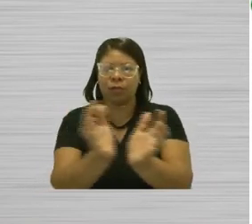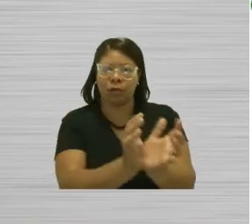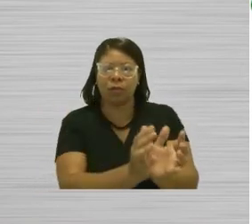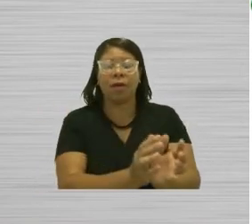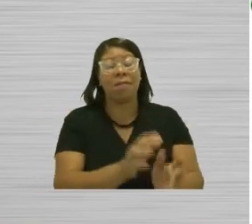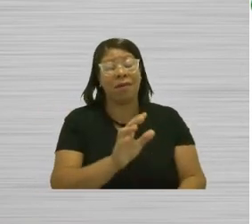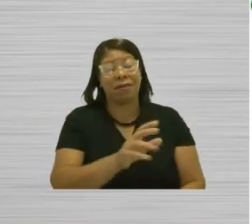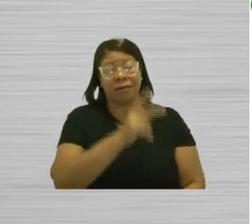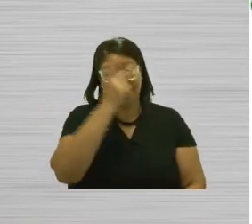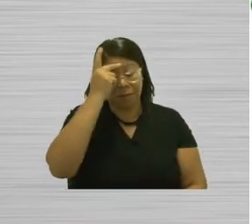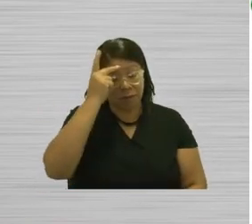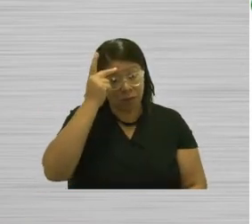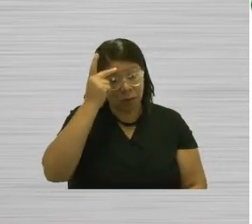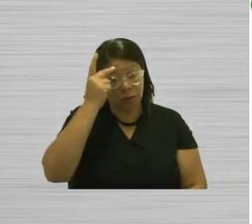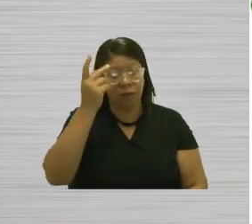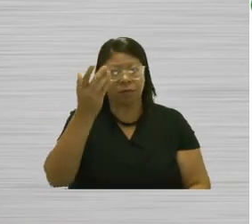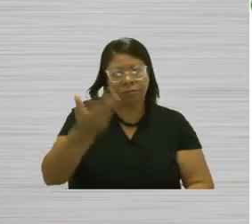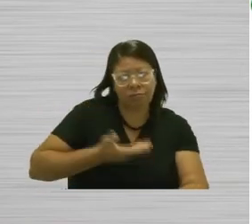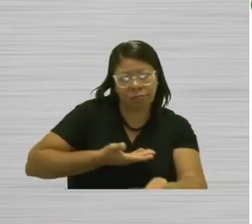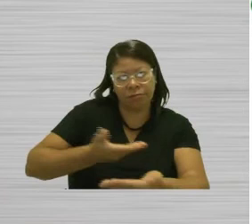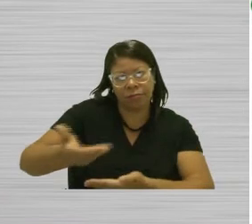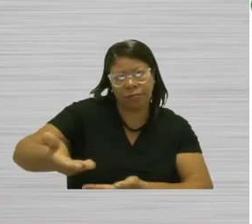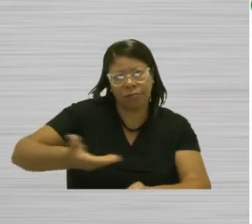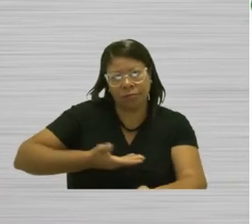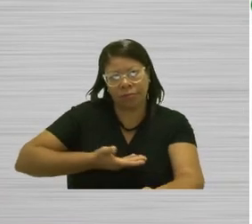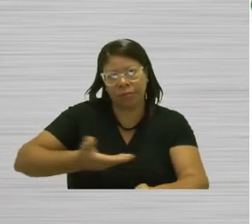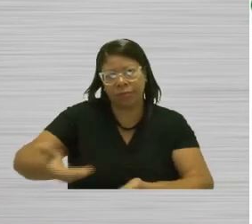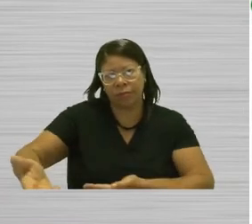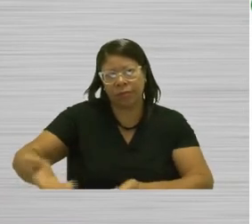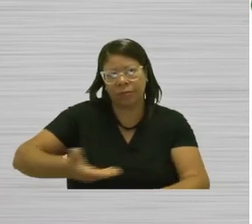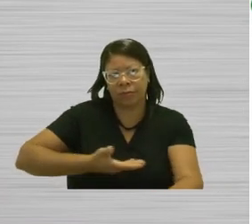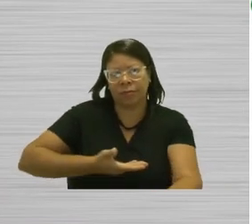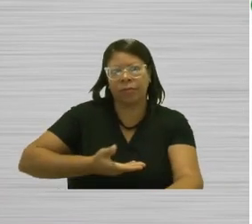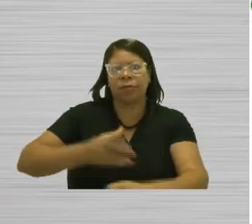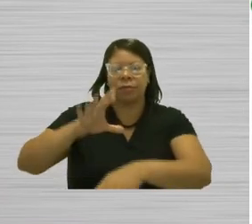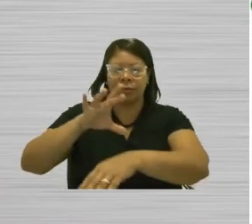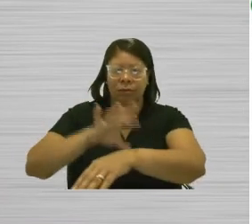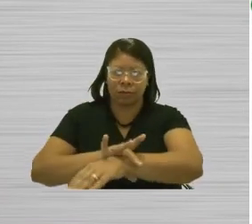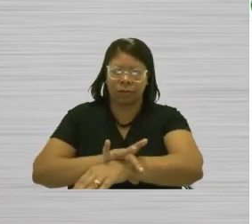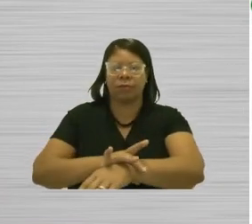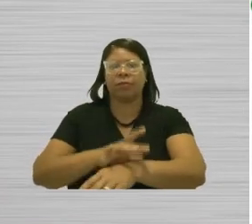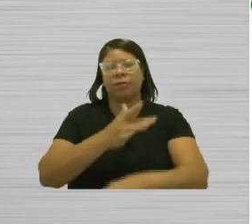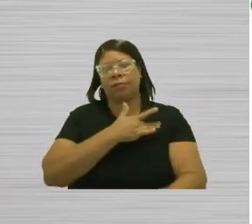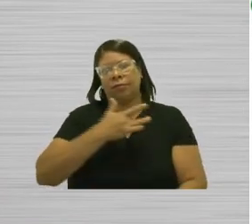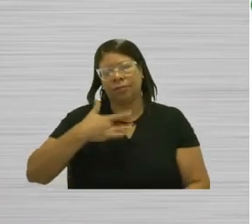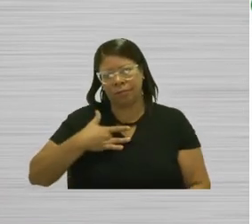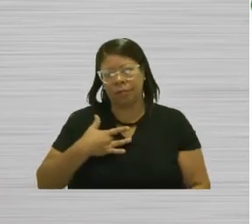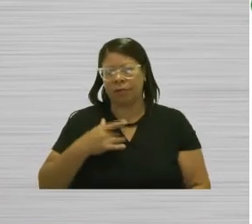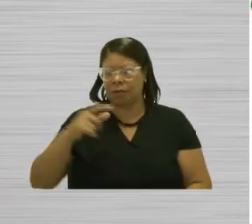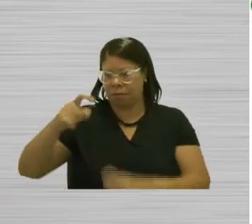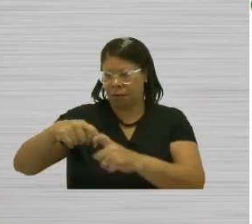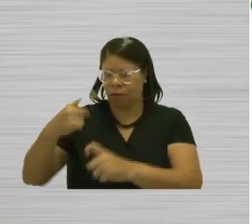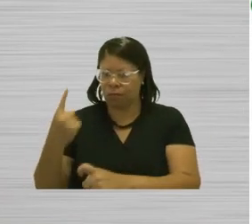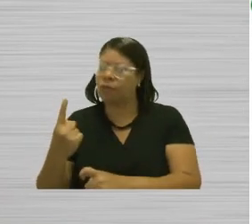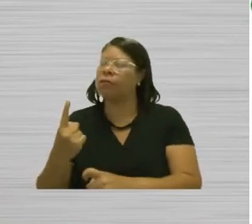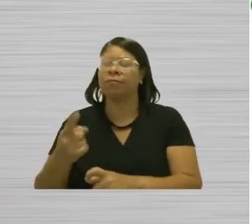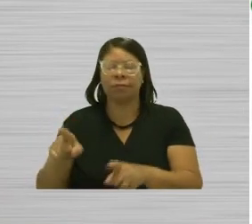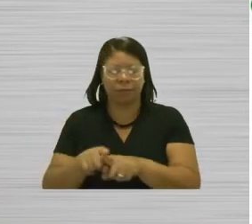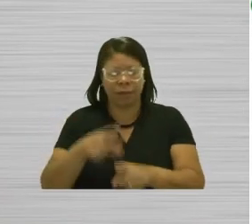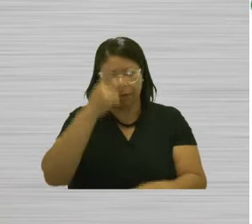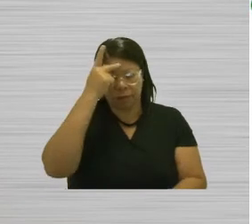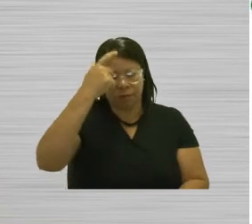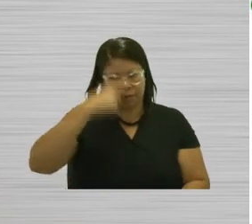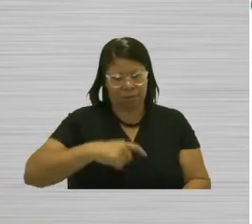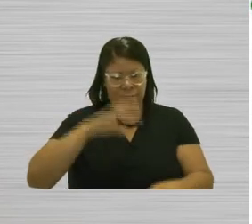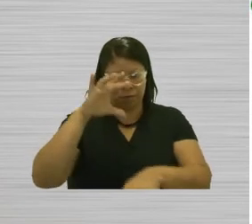nosso, tem o compromisso de fazer o cuidado compartilhado, tanto quando nós recebemos o paciente da internação para o PADO,